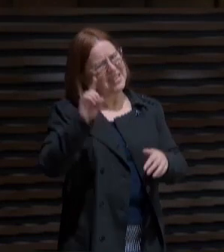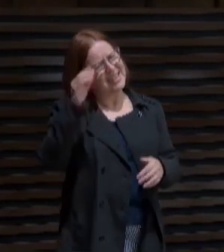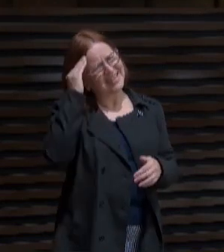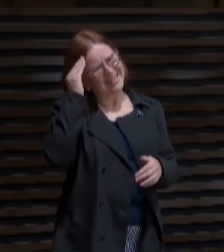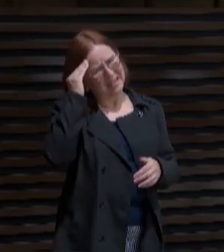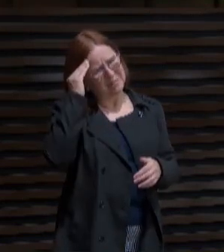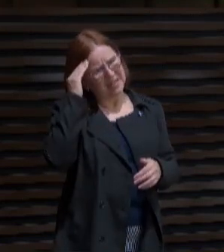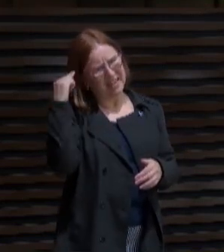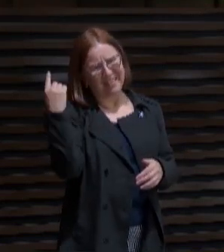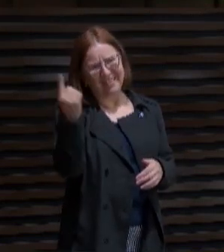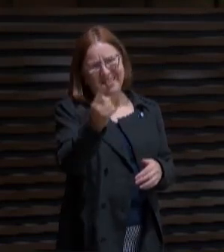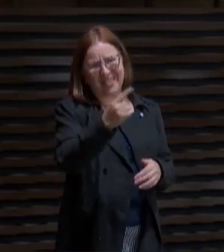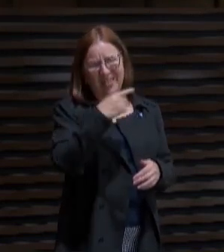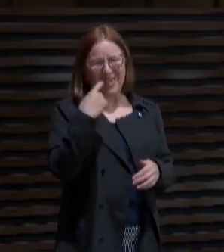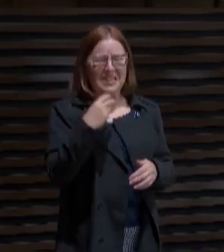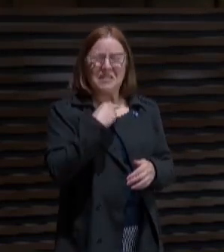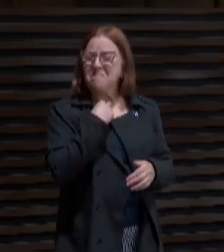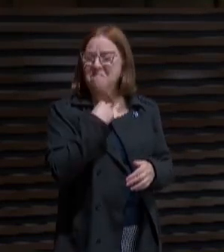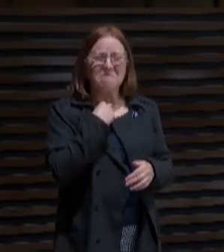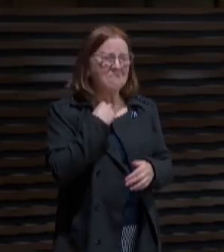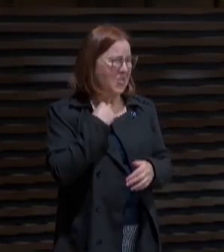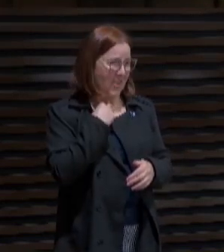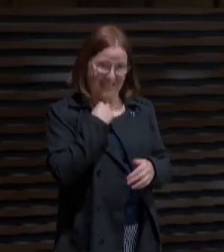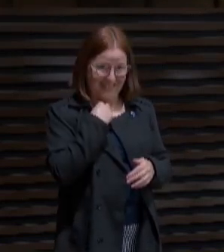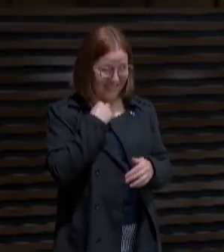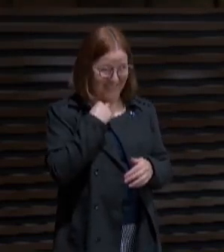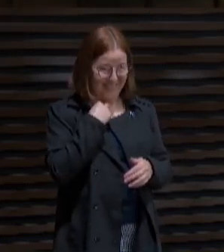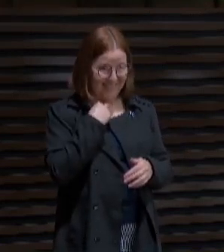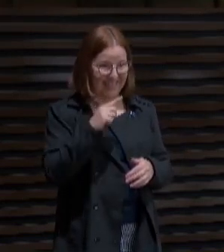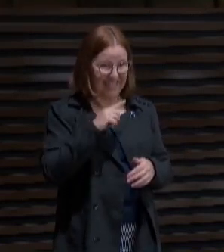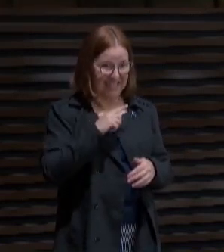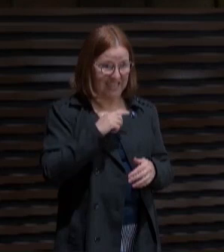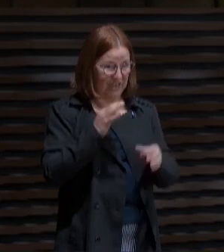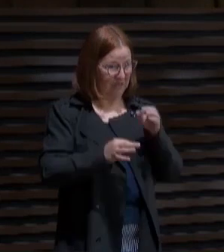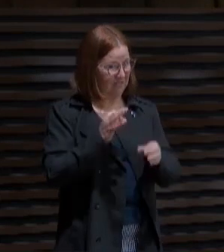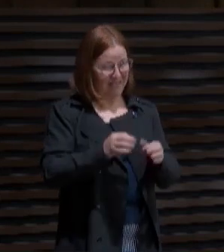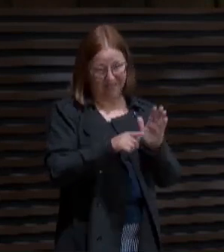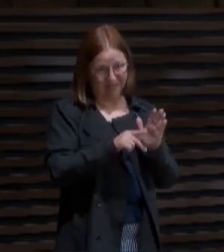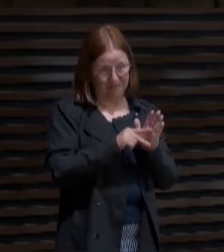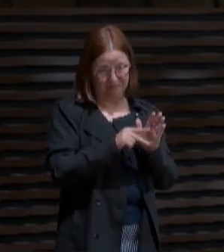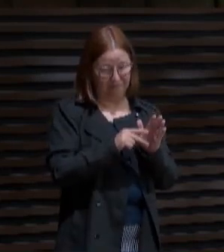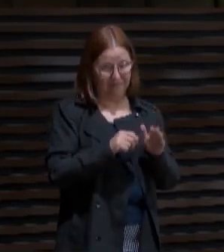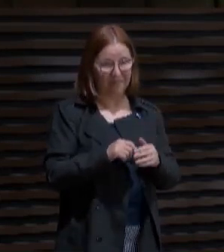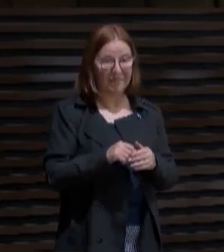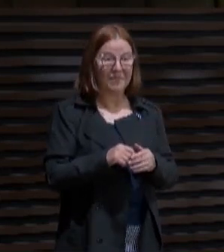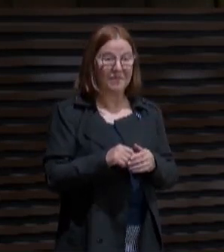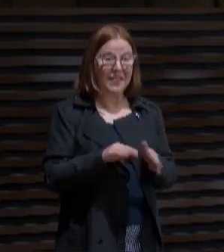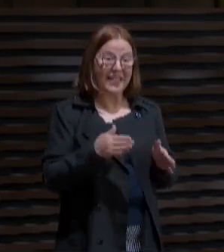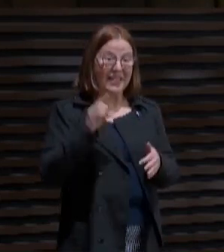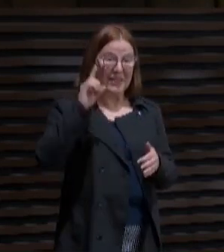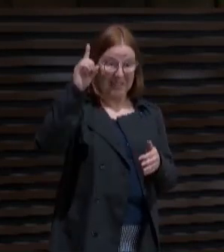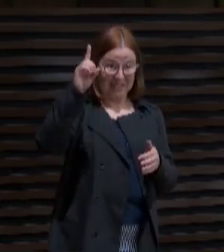tem condições de produzir pelo seu esforço essa justiça. Então, Ele